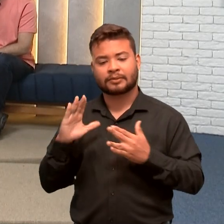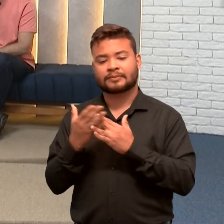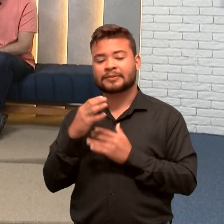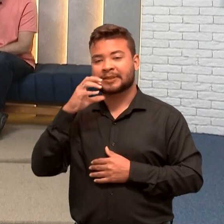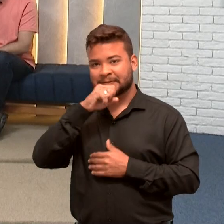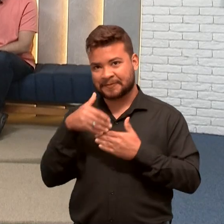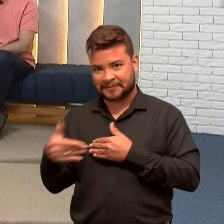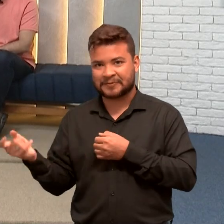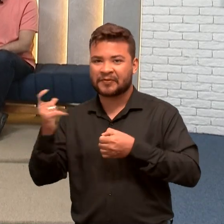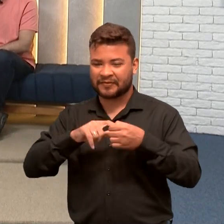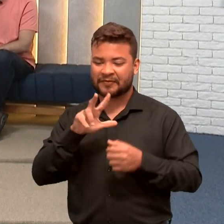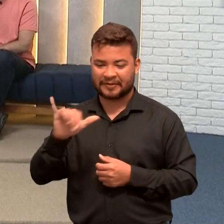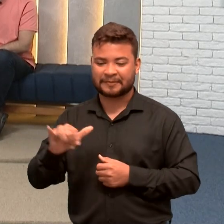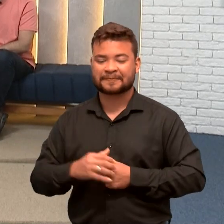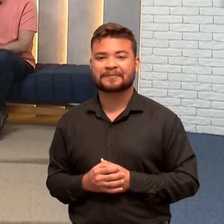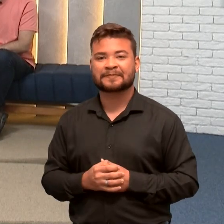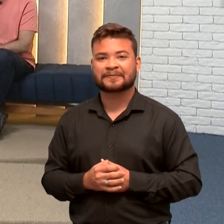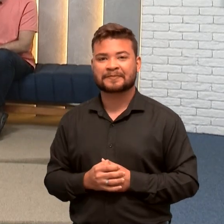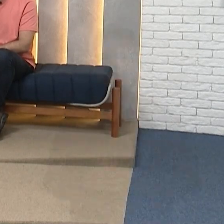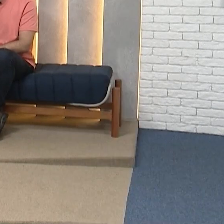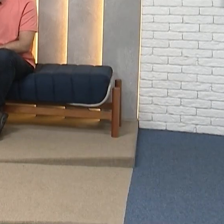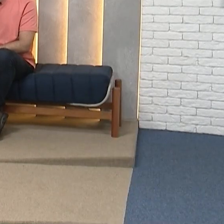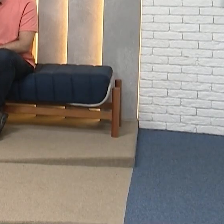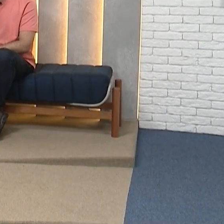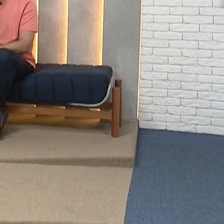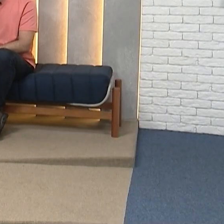intervalo, mas daqui a pouquinho a gente volta.